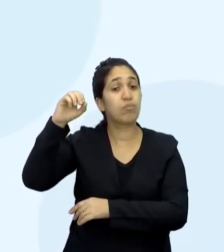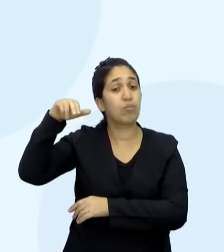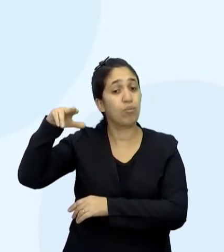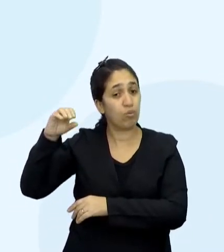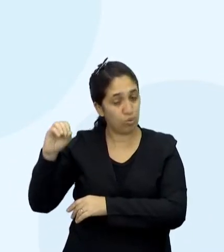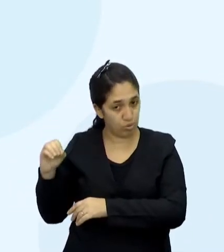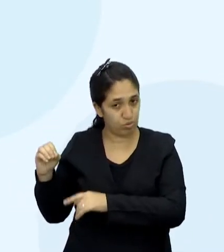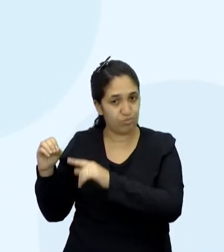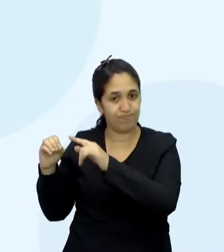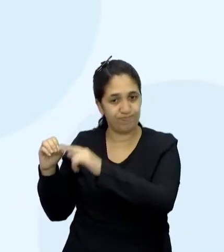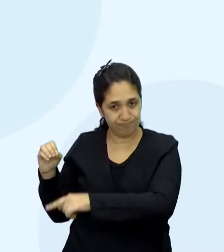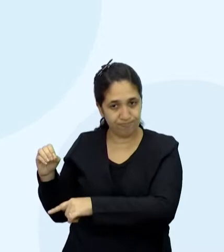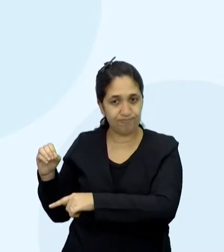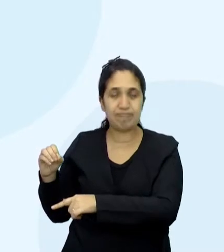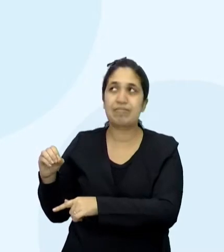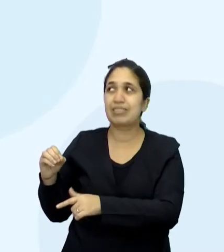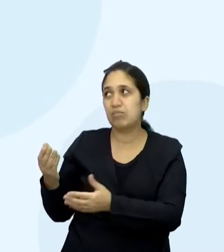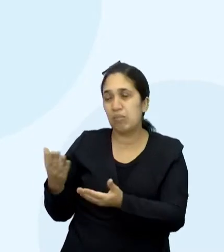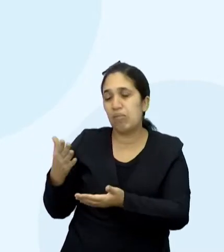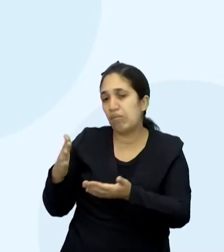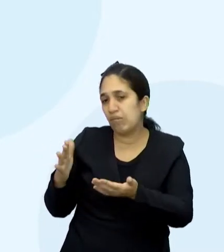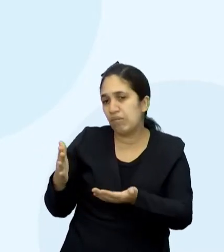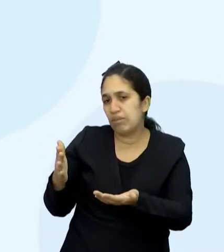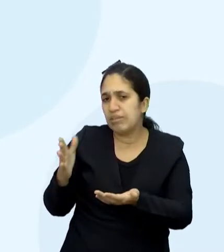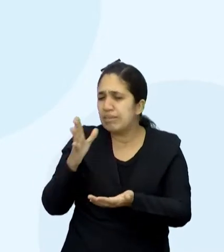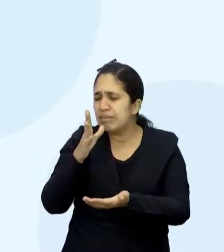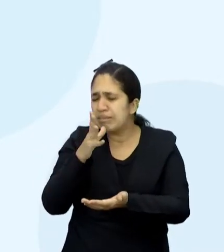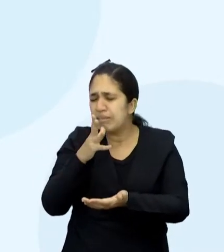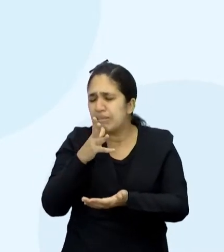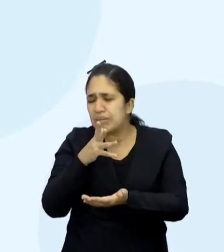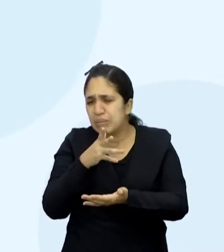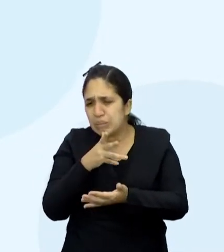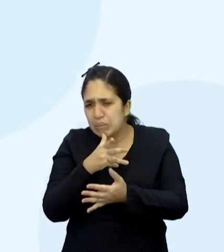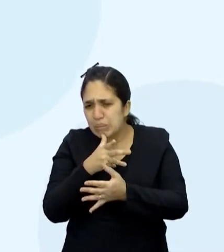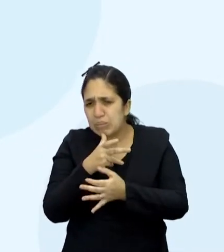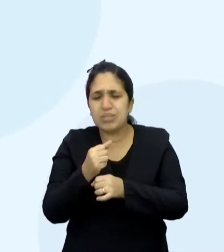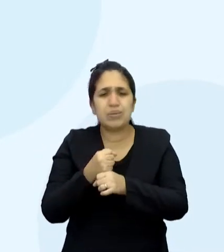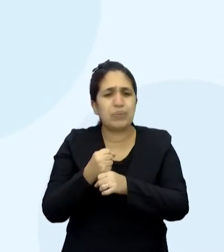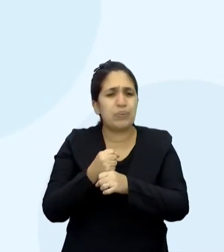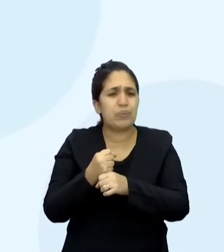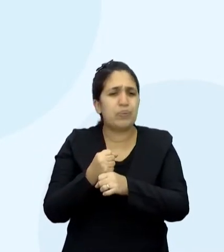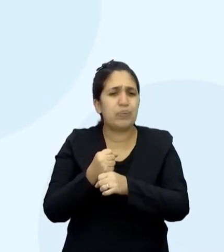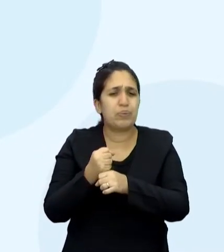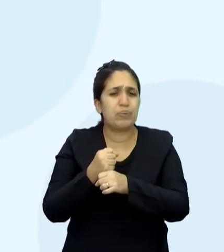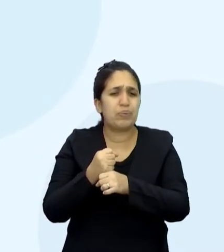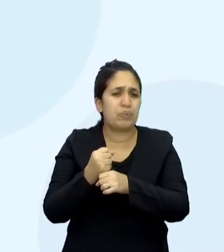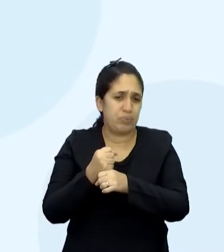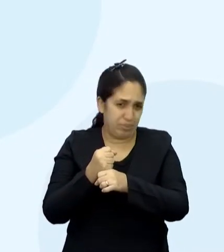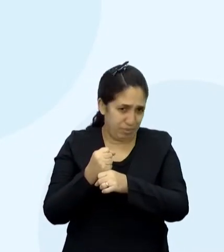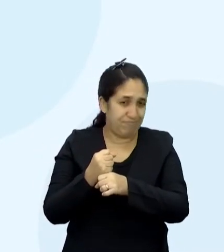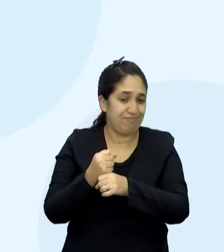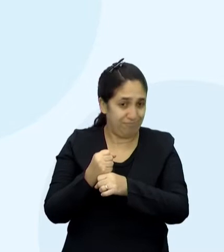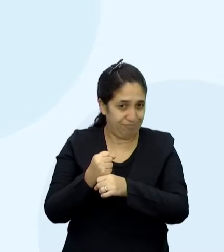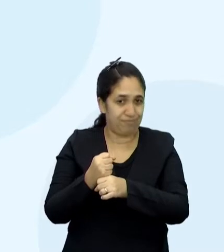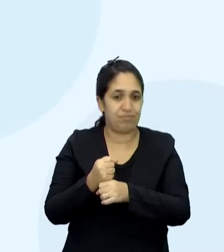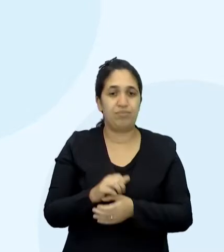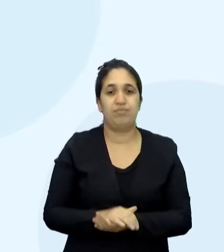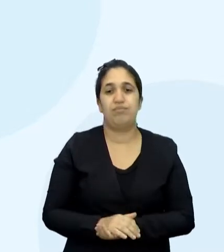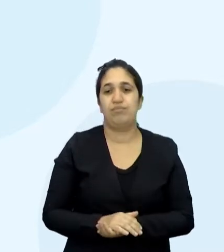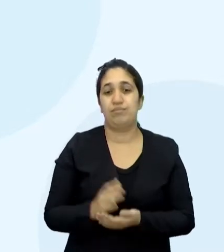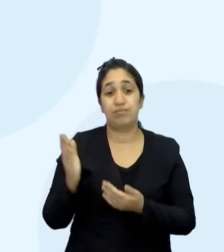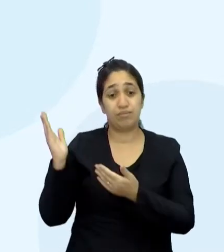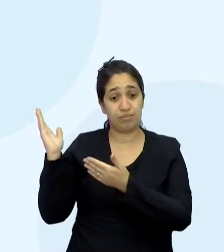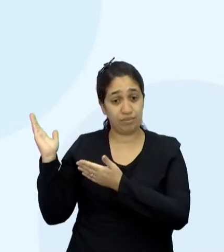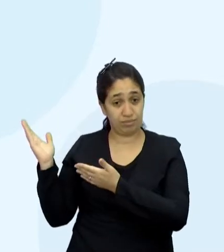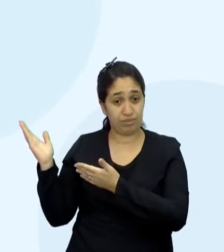também. Eles provavelmente, ó, demora-se muitos anos aí para esses combustíveis chegarem a virar um combustível, tá certo? Olha